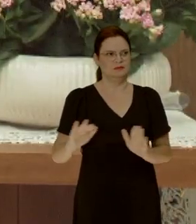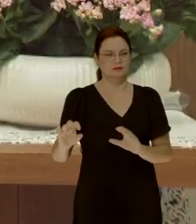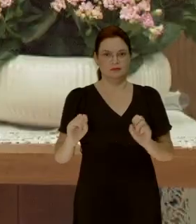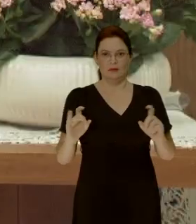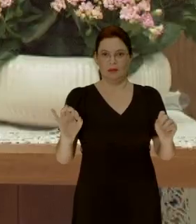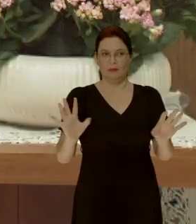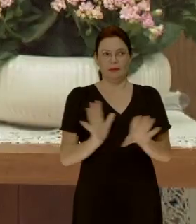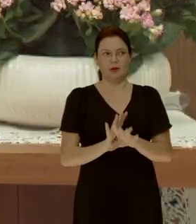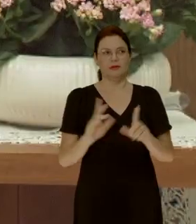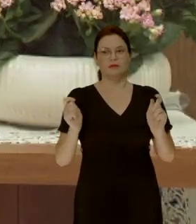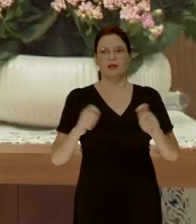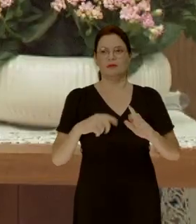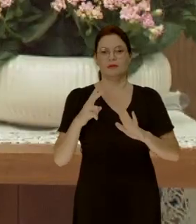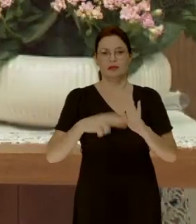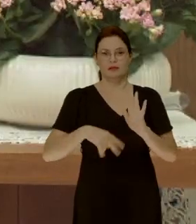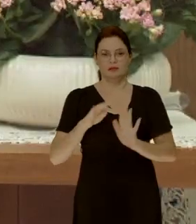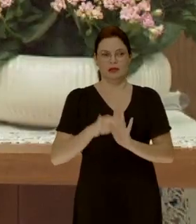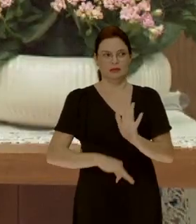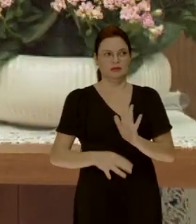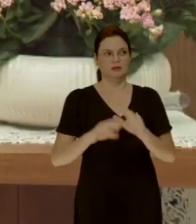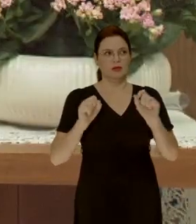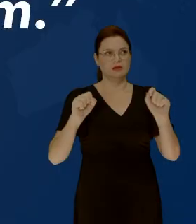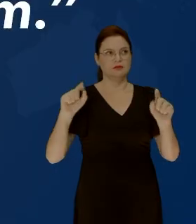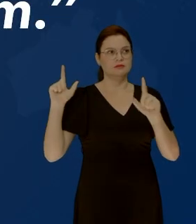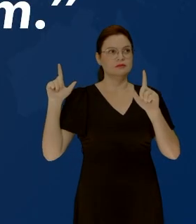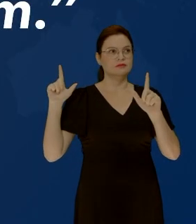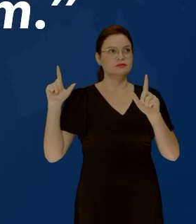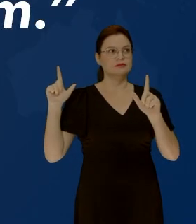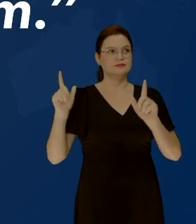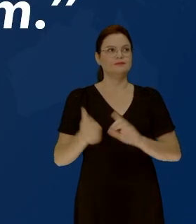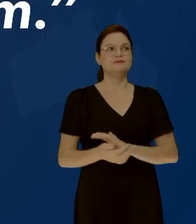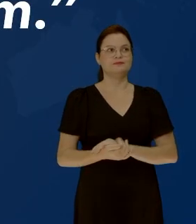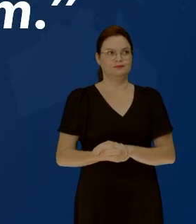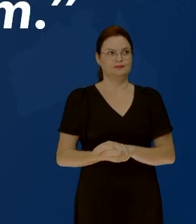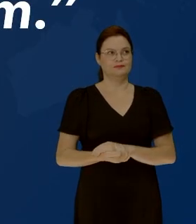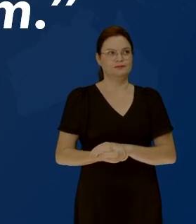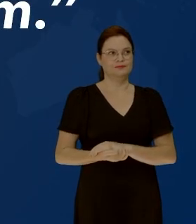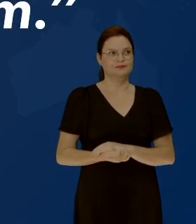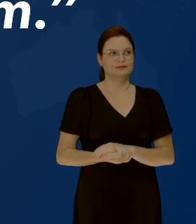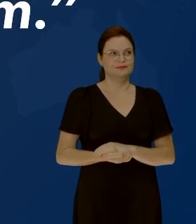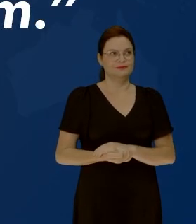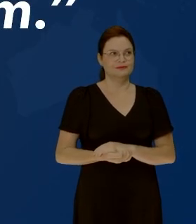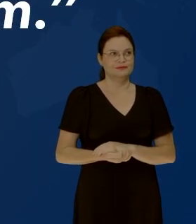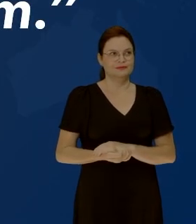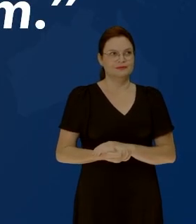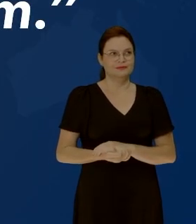Pronto, vamos ler o texto, pode botar no quadro o texto, para encerrar.